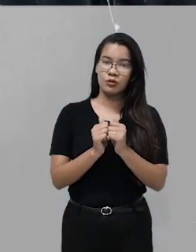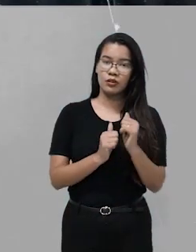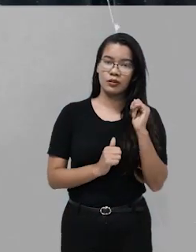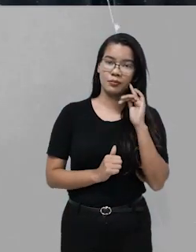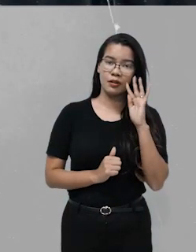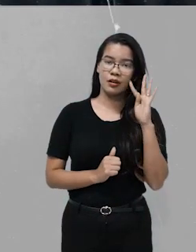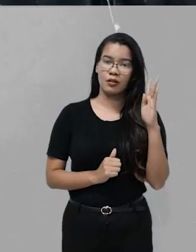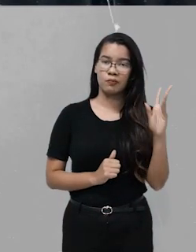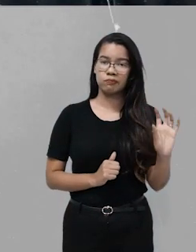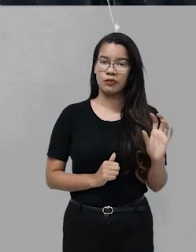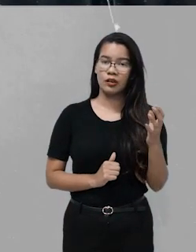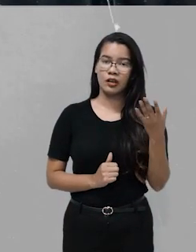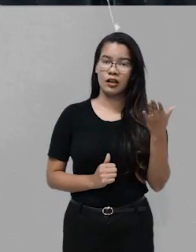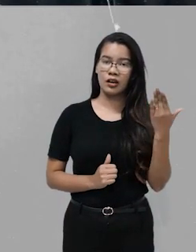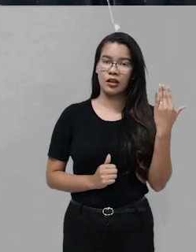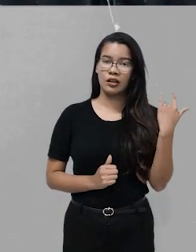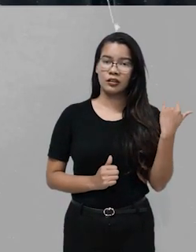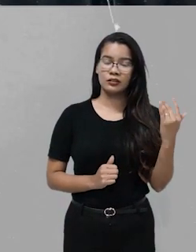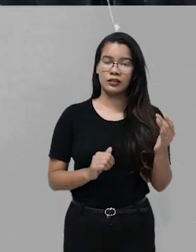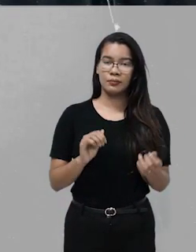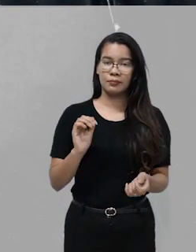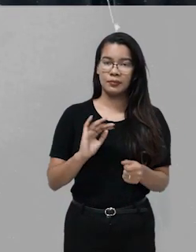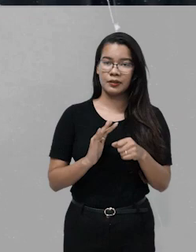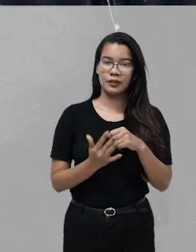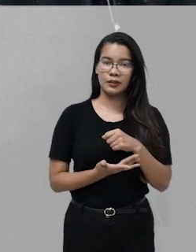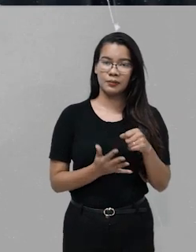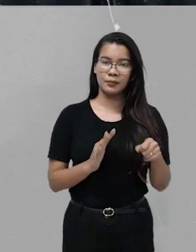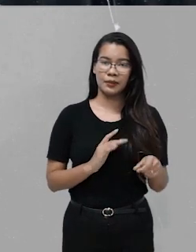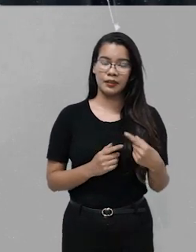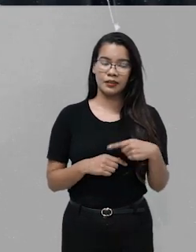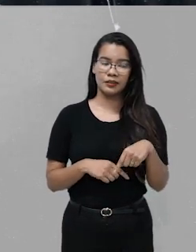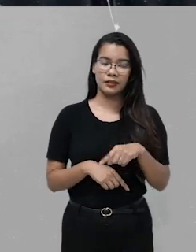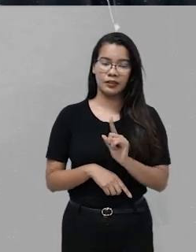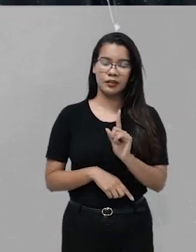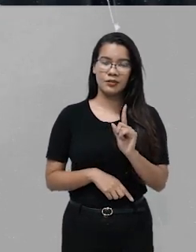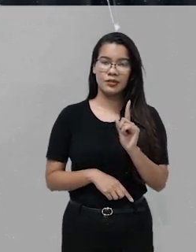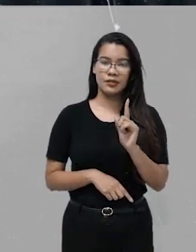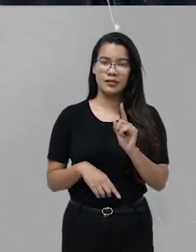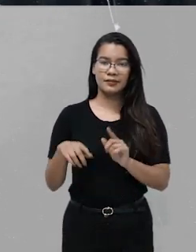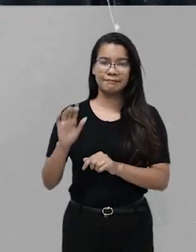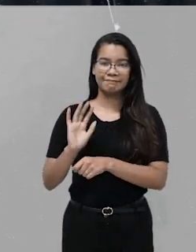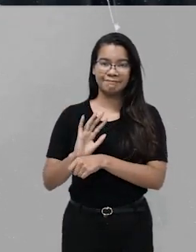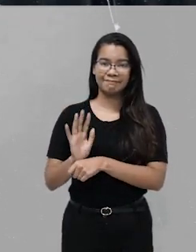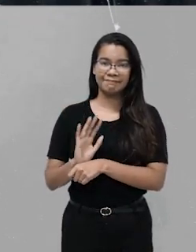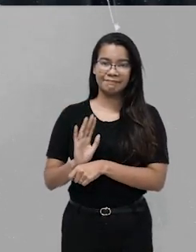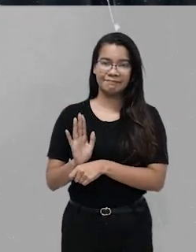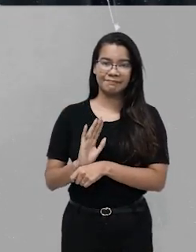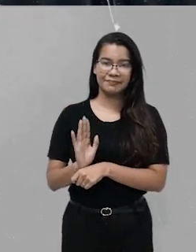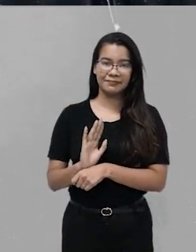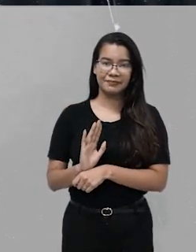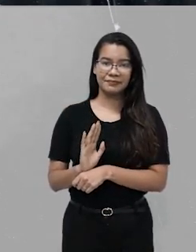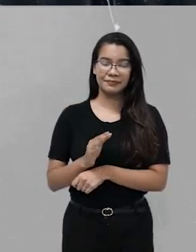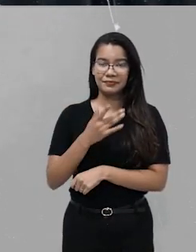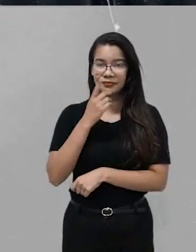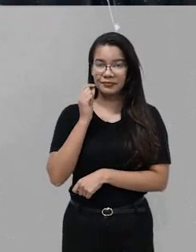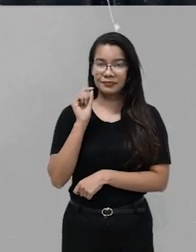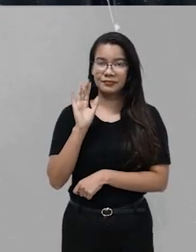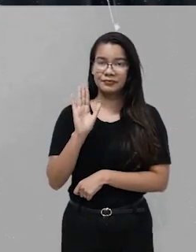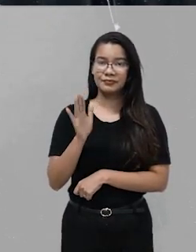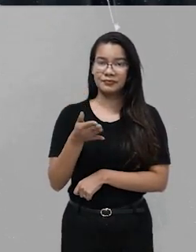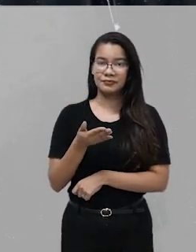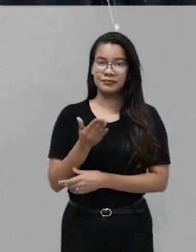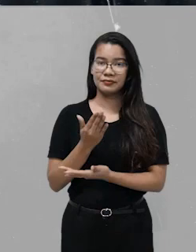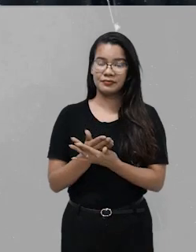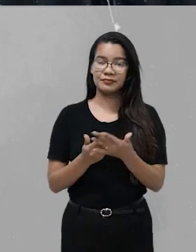fazíamos antes da pandemia, tá? Ir ao cinema, quem já terminou o ensino médio, quem já, inclusive, neste momento, já